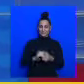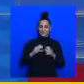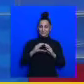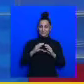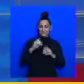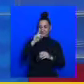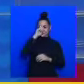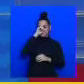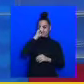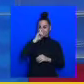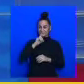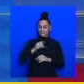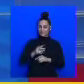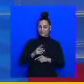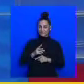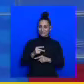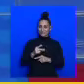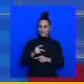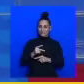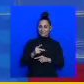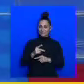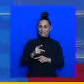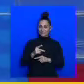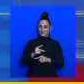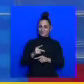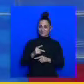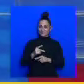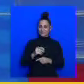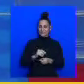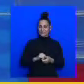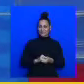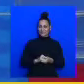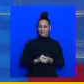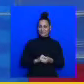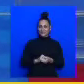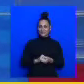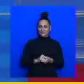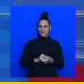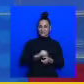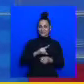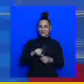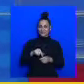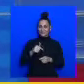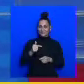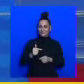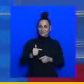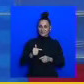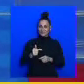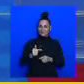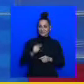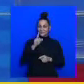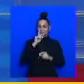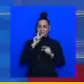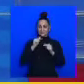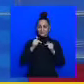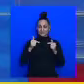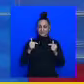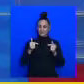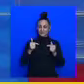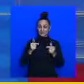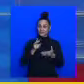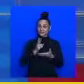Bola amarela, número 12. Amarela, 12. Foram sorteadas as 7 dezenas do dia de